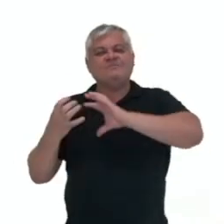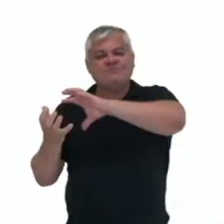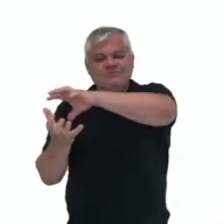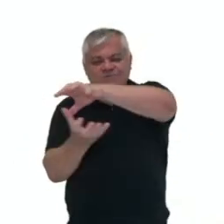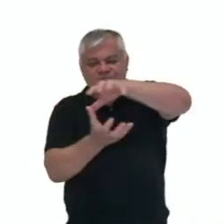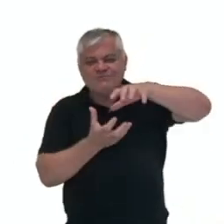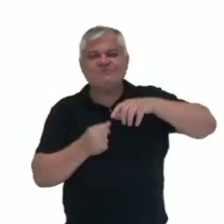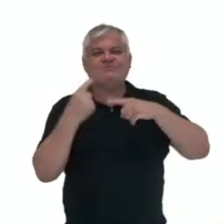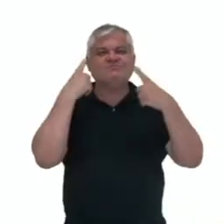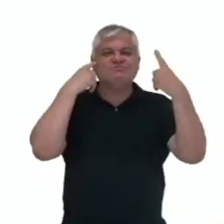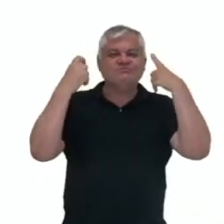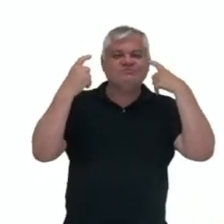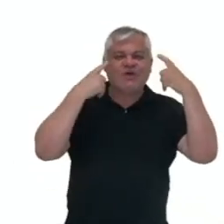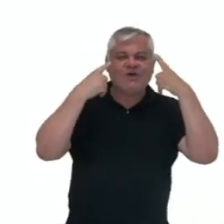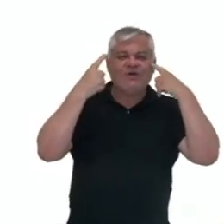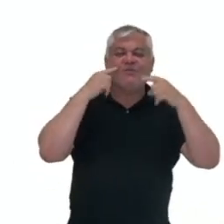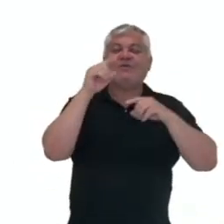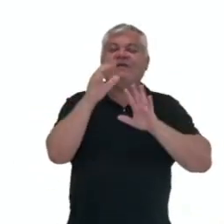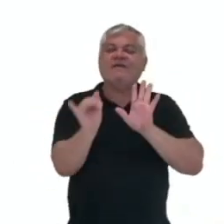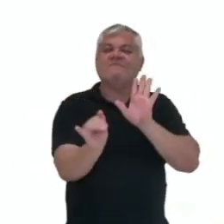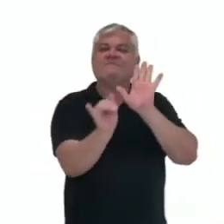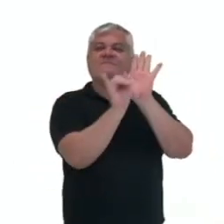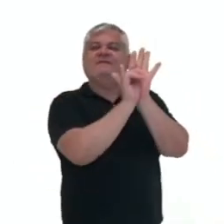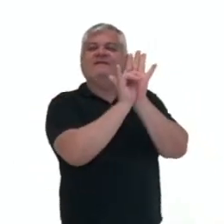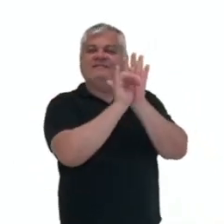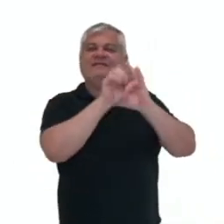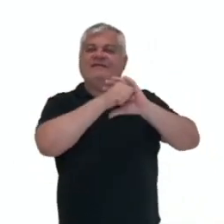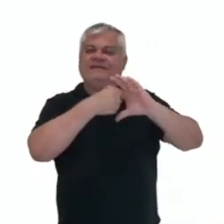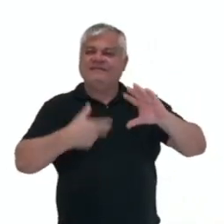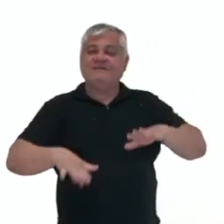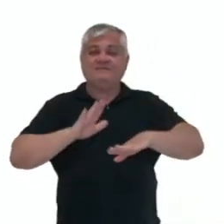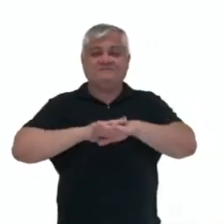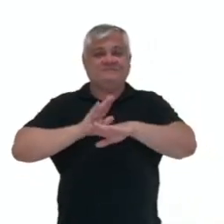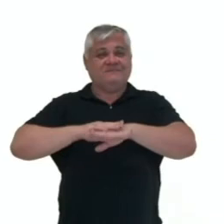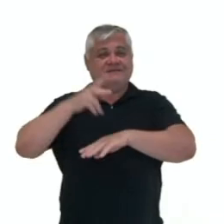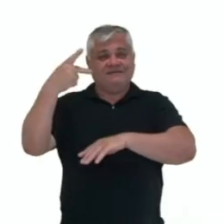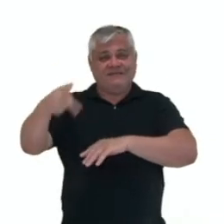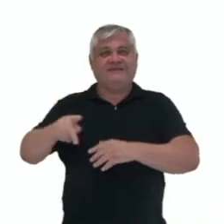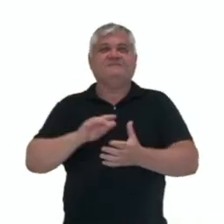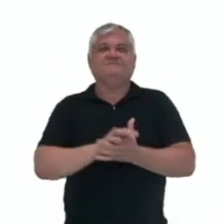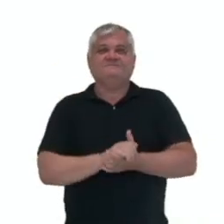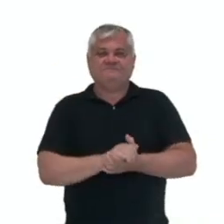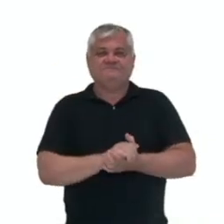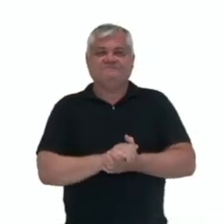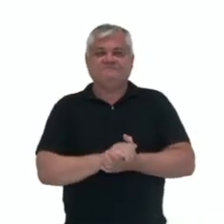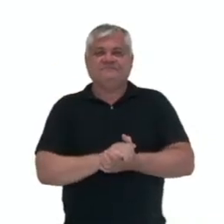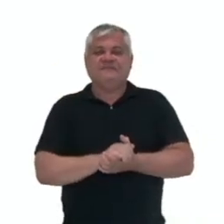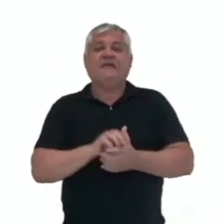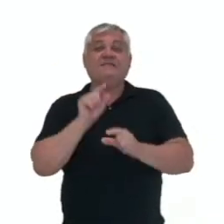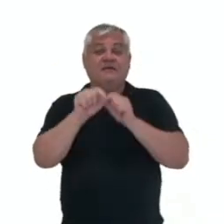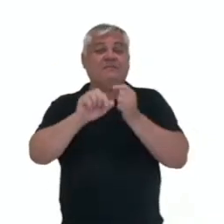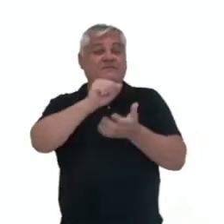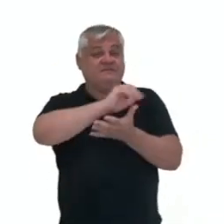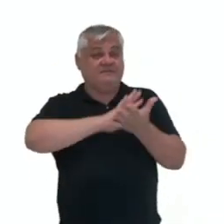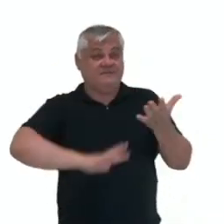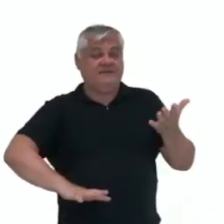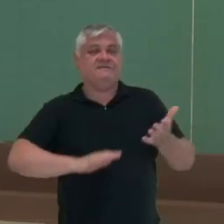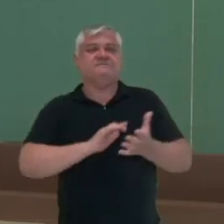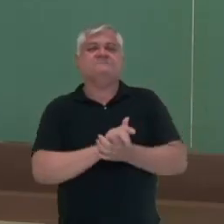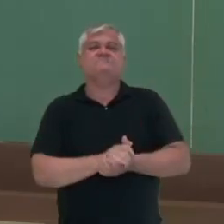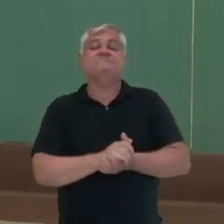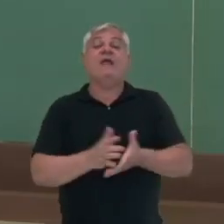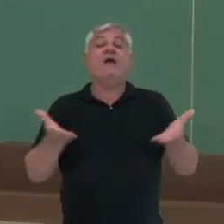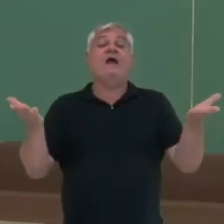sonhos, marcam as características da obra de arte naif. Vamos então a uma atividade? Que